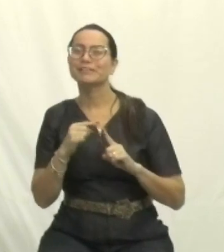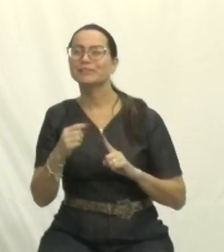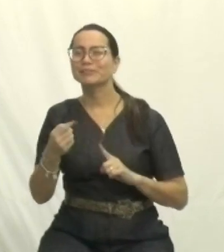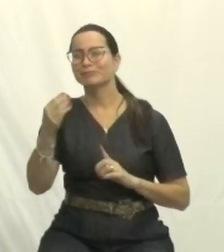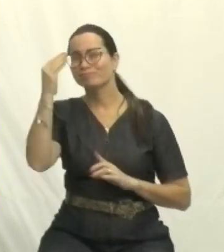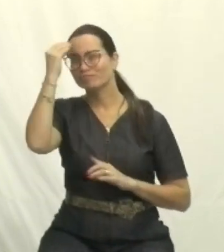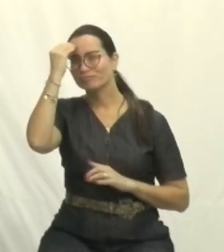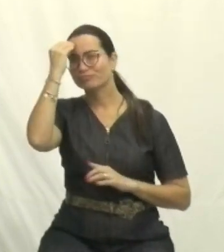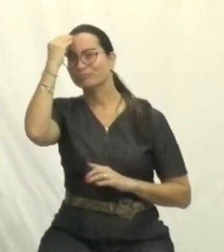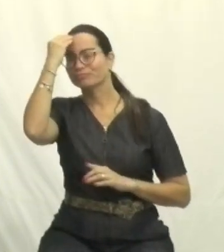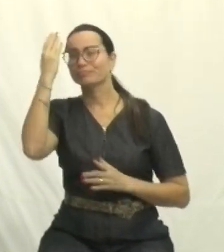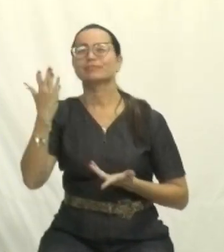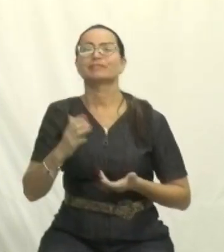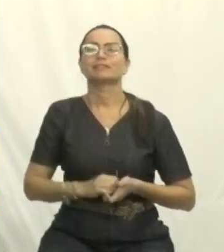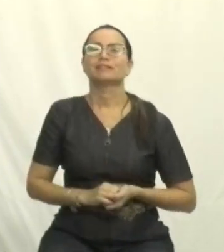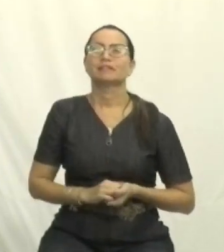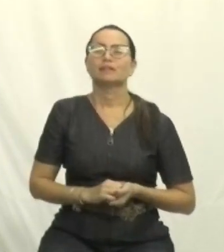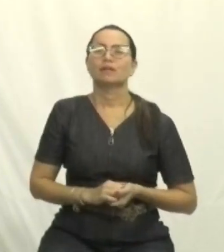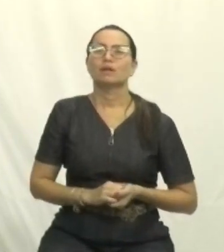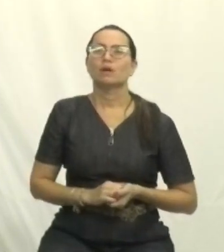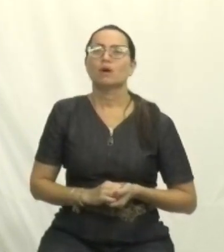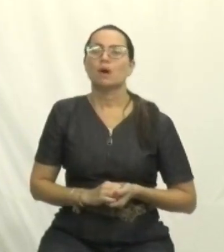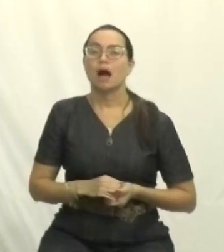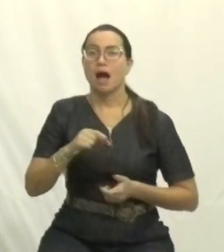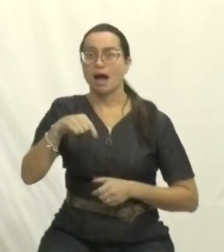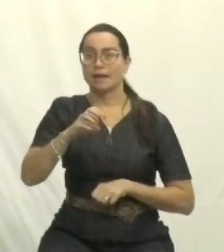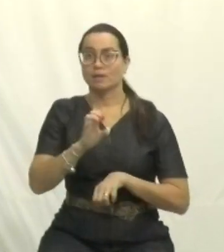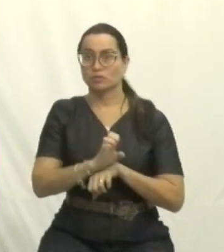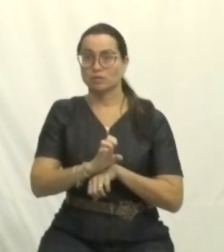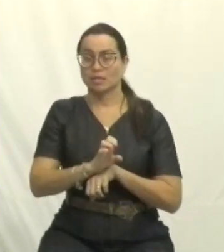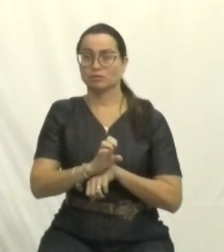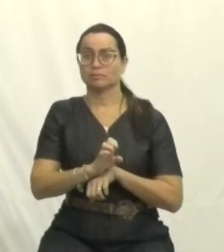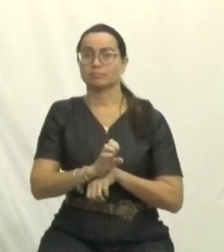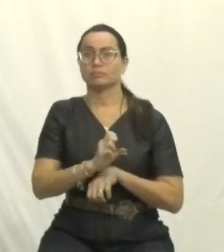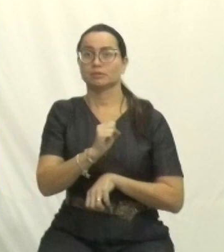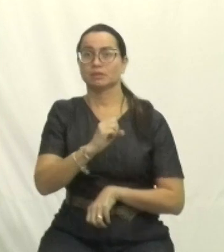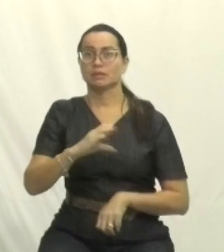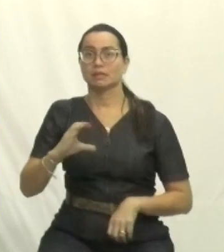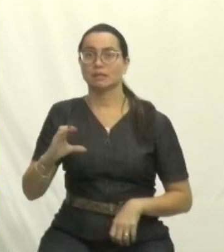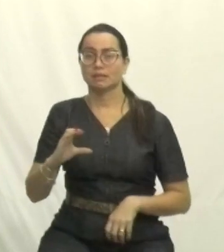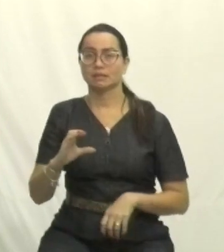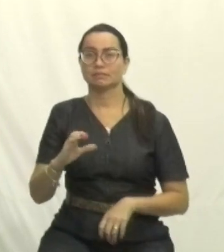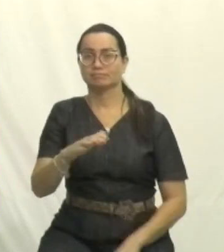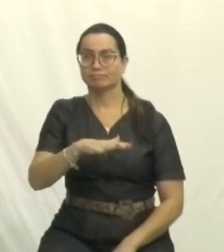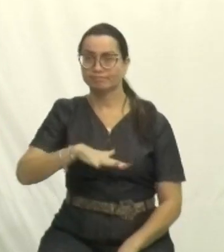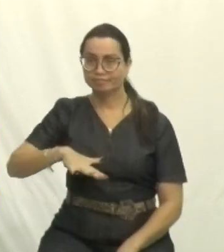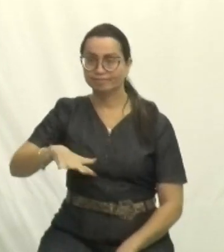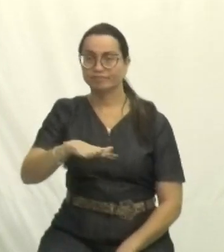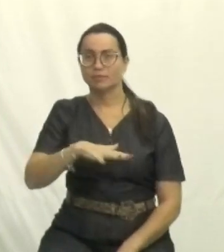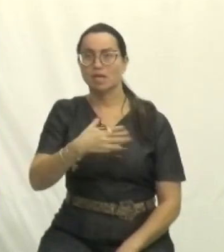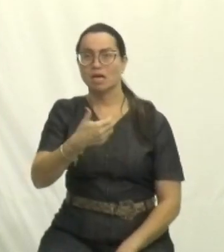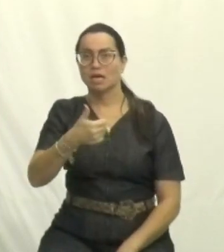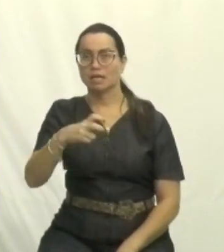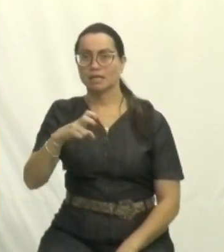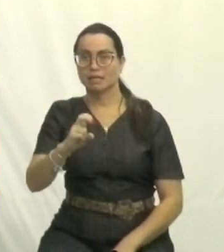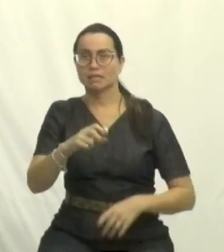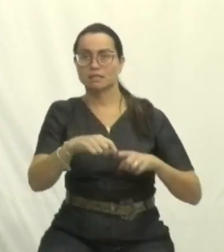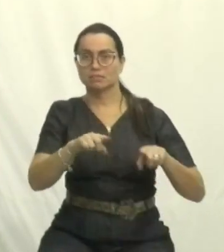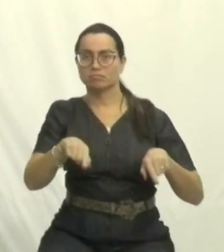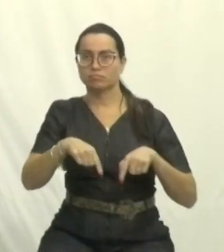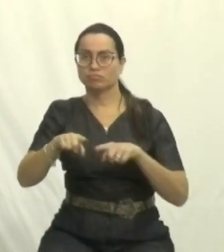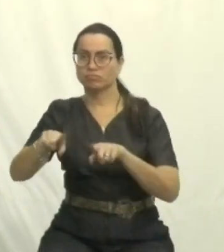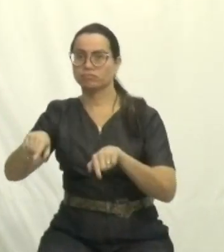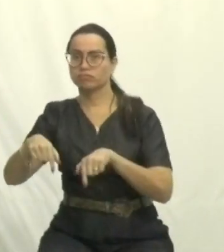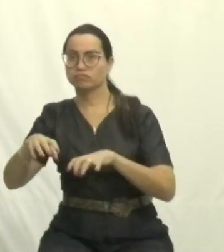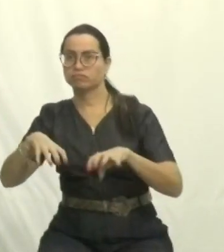é disposto em 15 batalhões, que são uma área macro no Estado, para uma divisão,